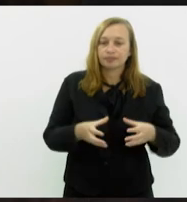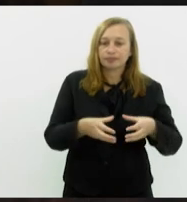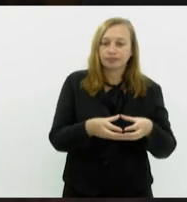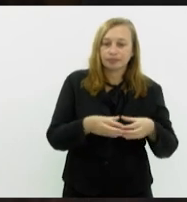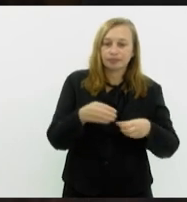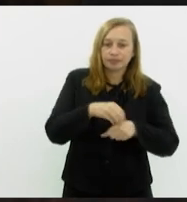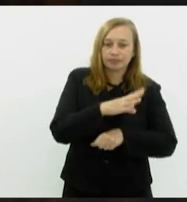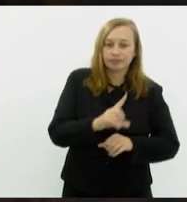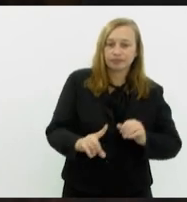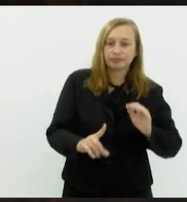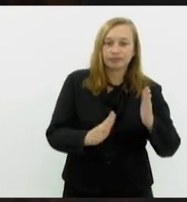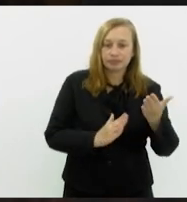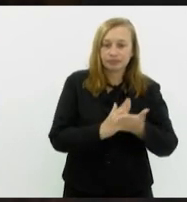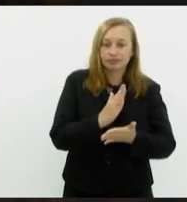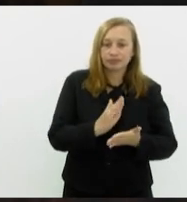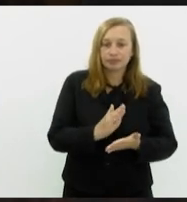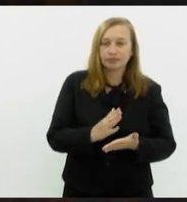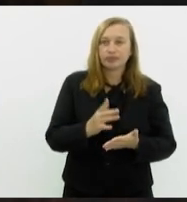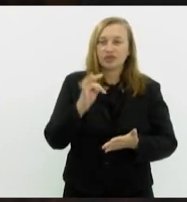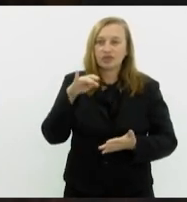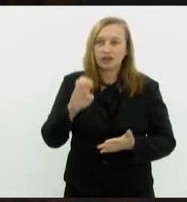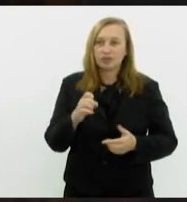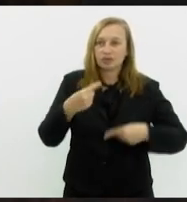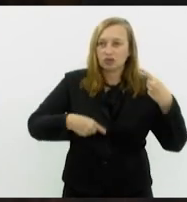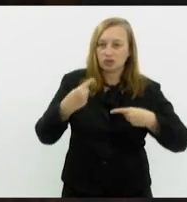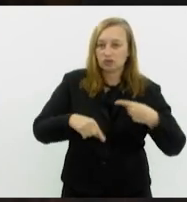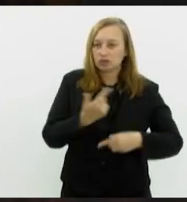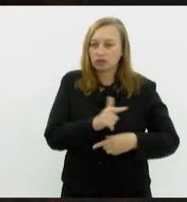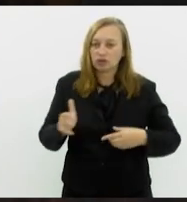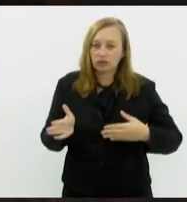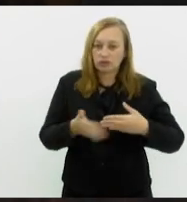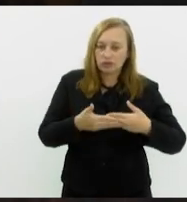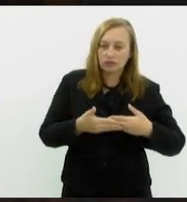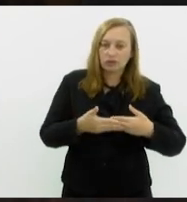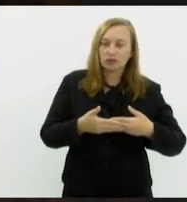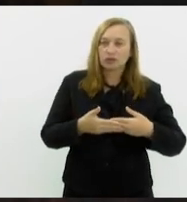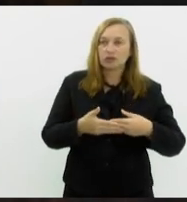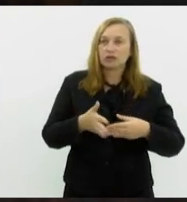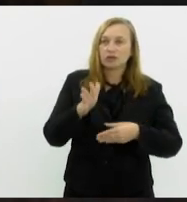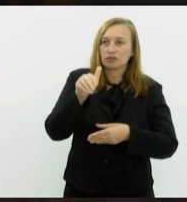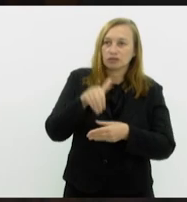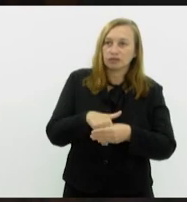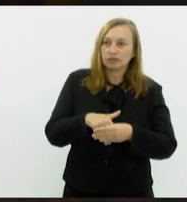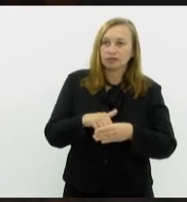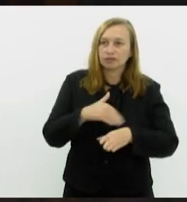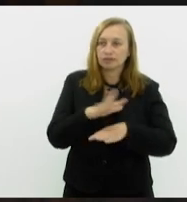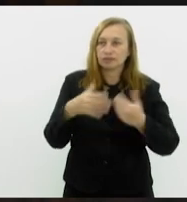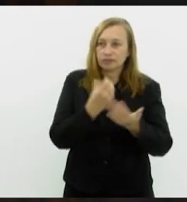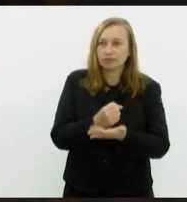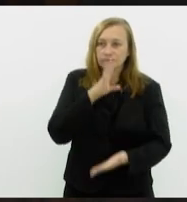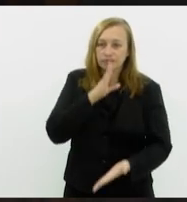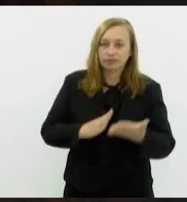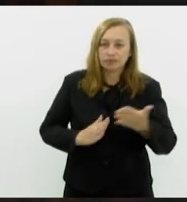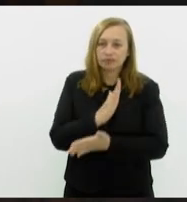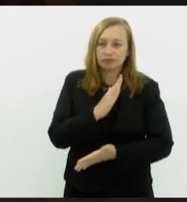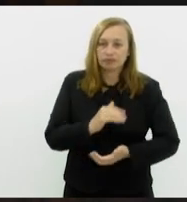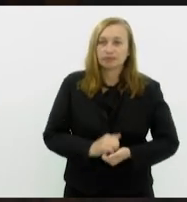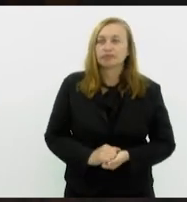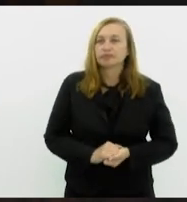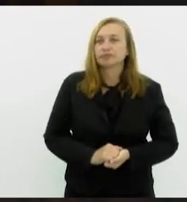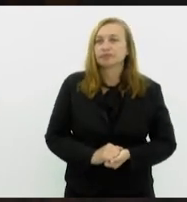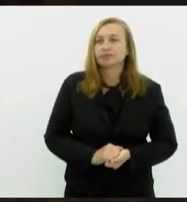legislativa favorável. Relator, deputado Felipe Soares. Em discussão, não havendo quem queira discutir, encerrada a discussão e votação dos senhores que aprovam, mandantes de